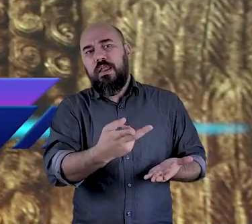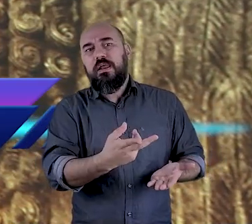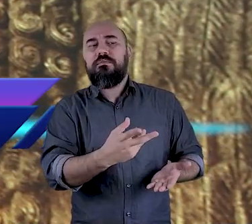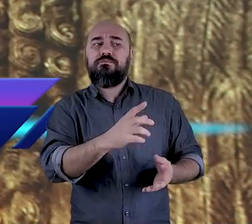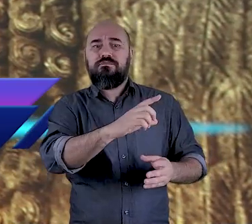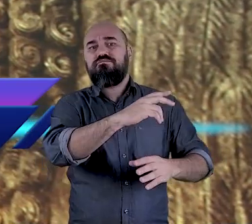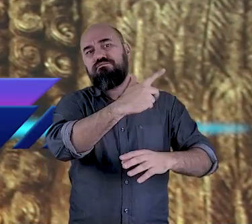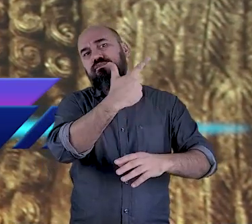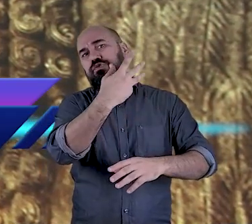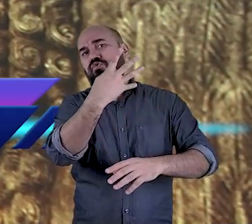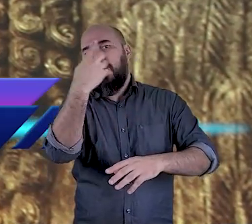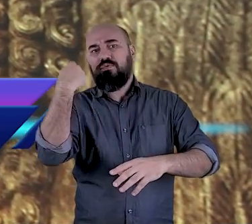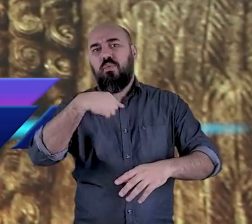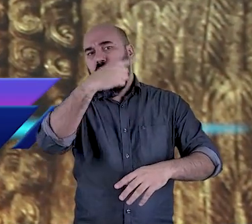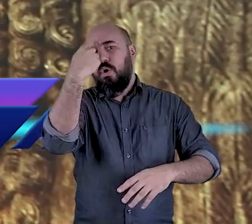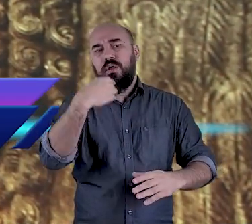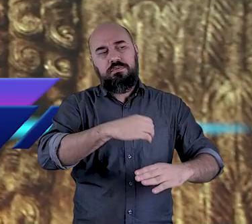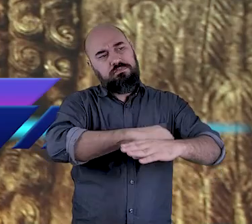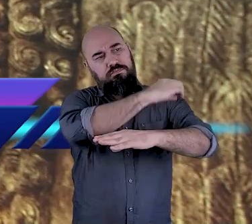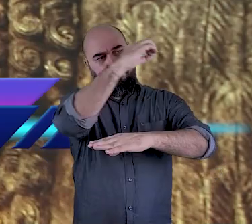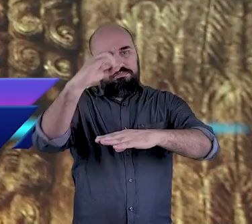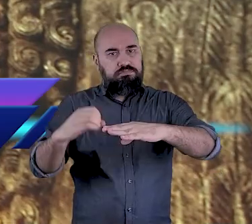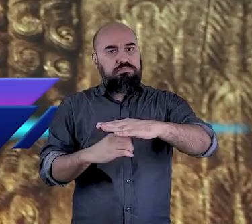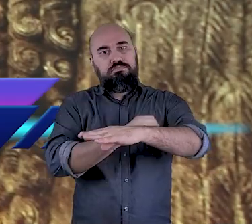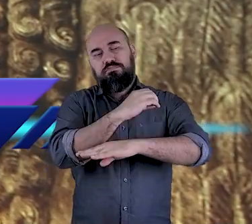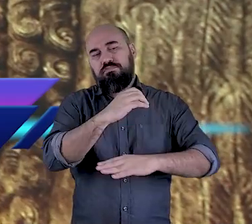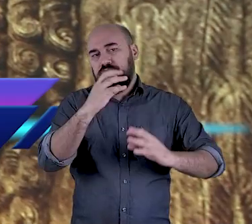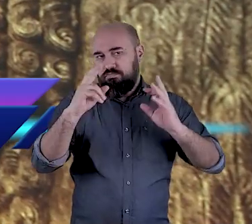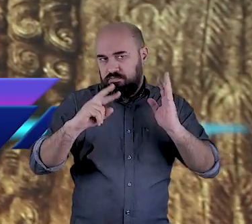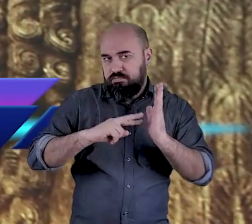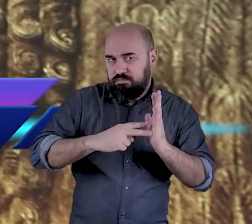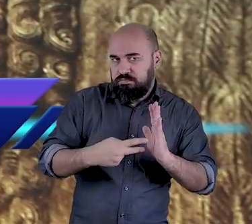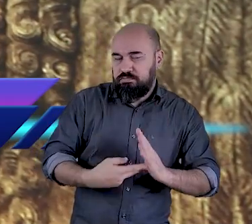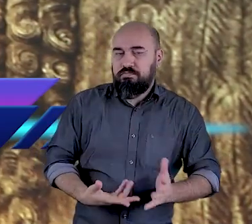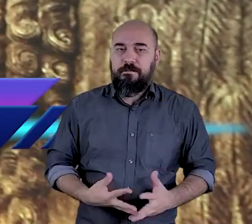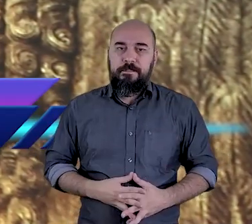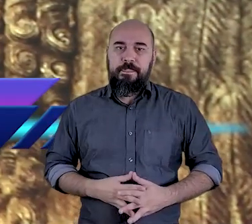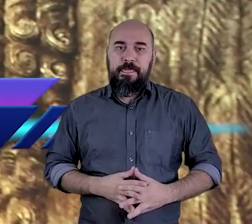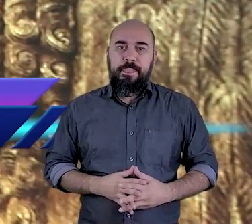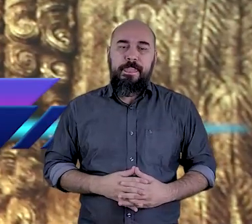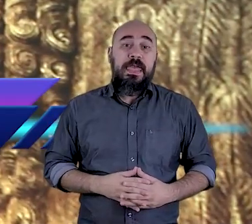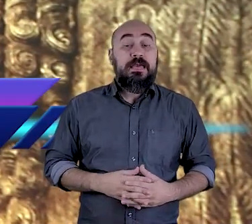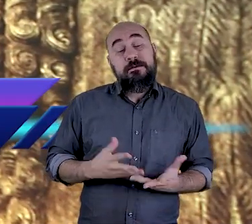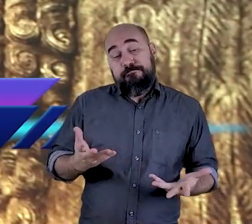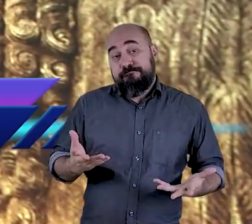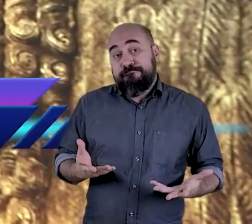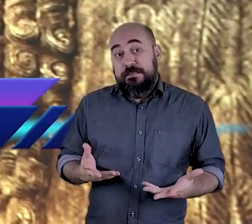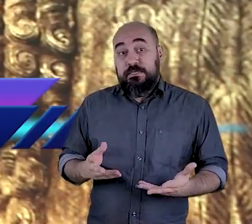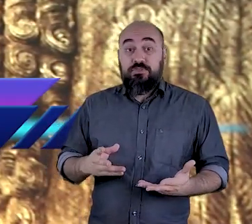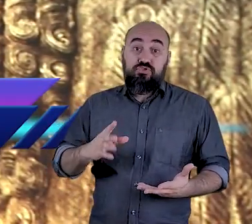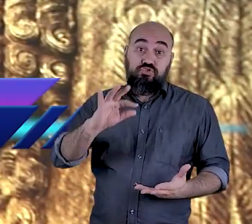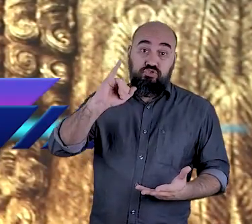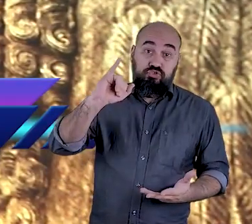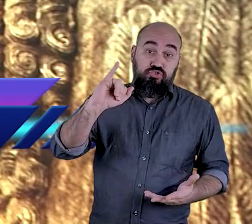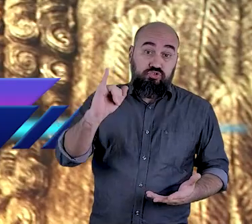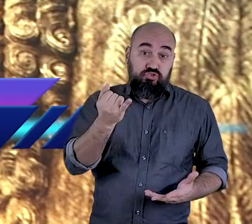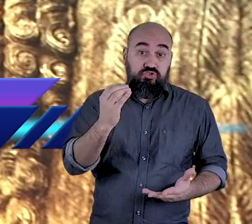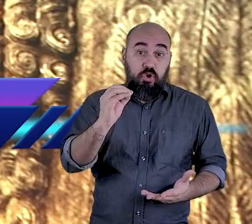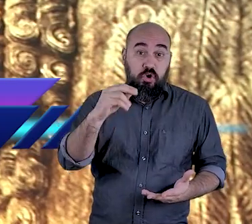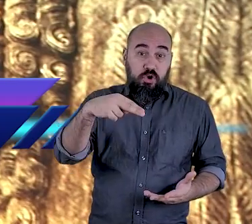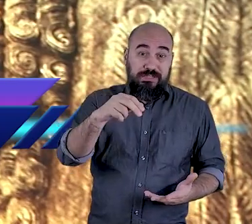horas quando Deus criou o mundo Jonas passou três dias e três noites no ventre do grande peixe